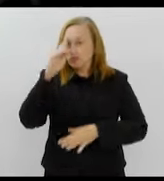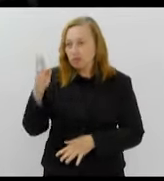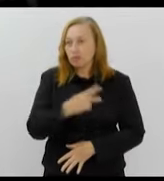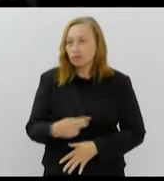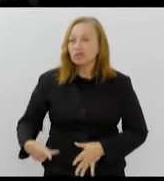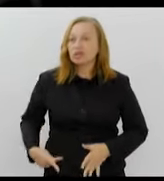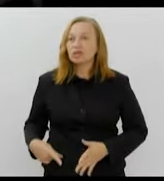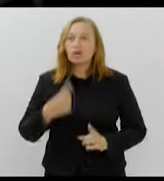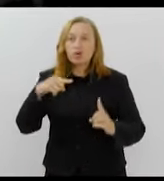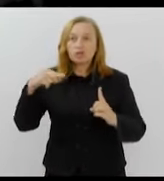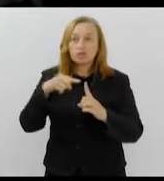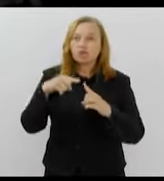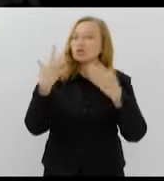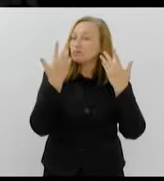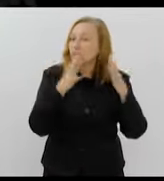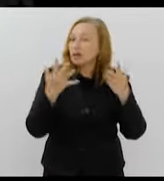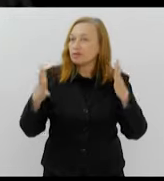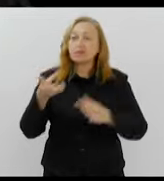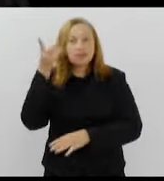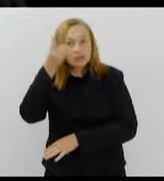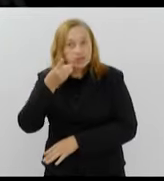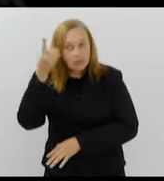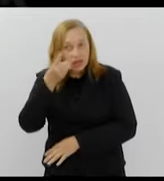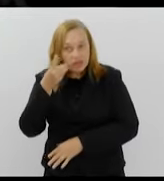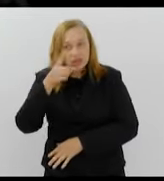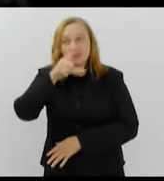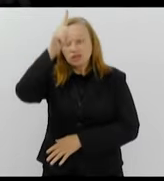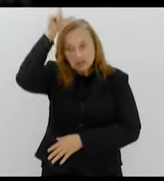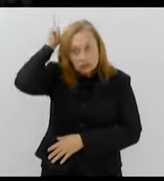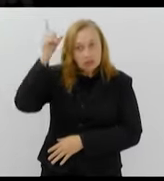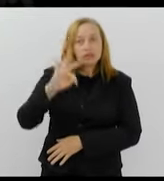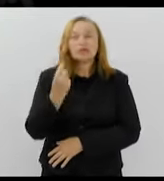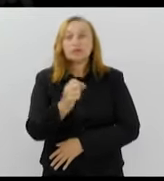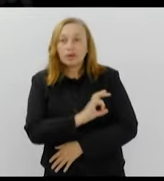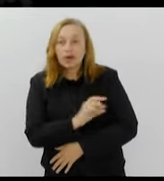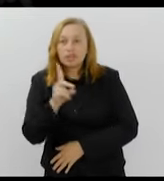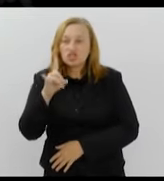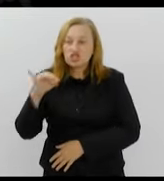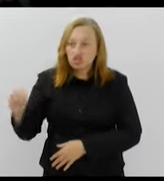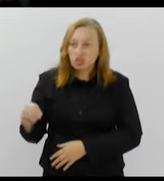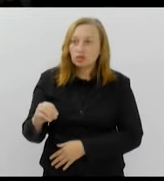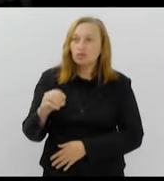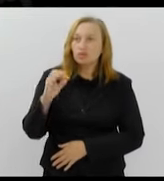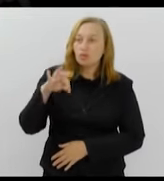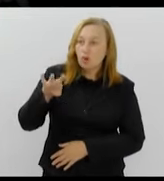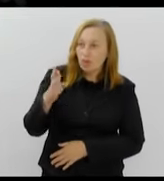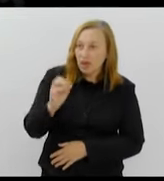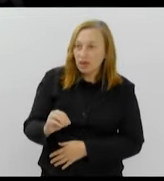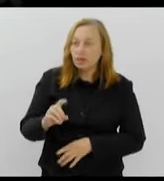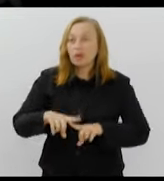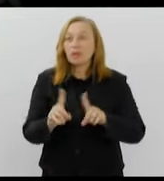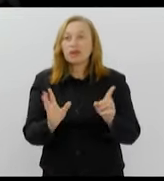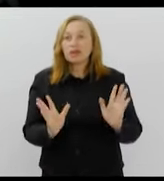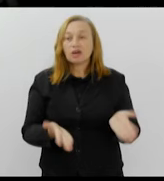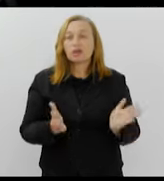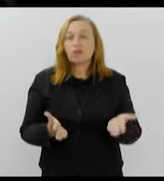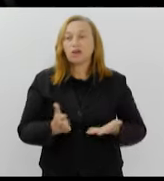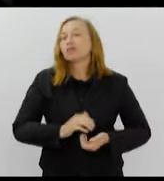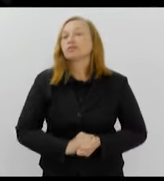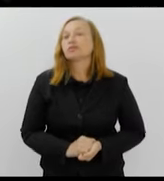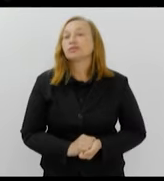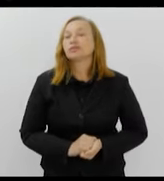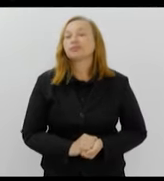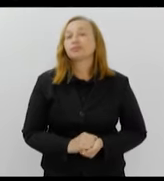objetiva parabenizar Deputado Luis Paula deputada Mara Deputado Dino Deputado Gualberto Agora eu não posso